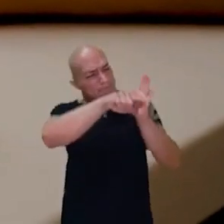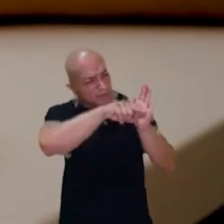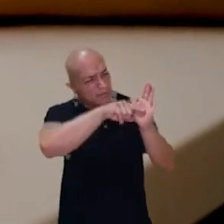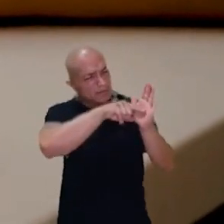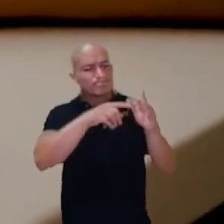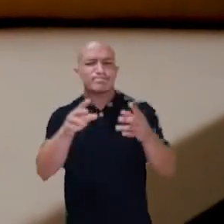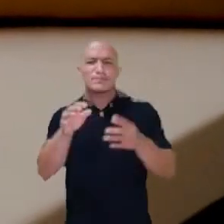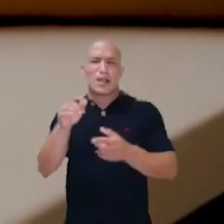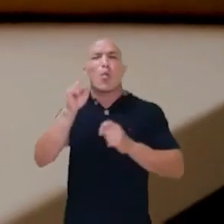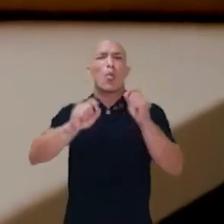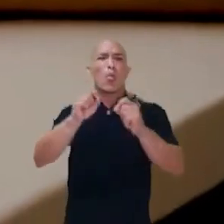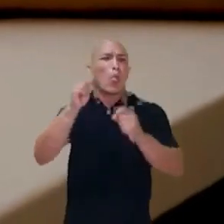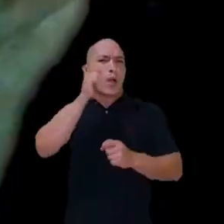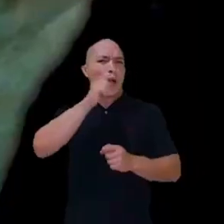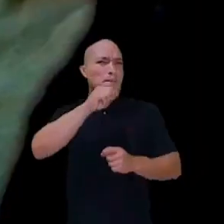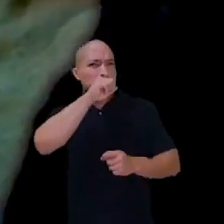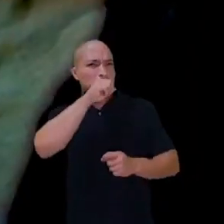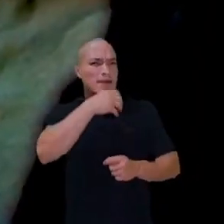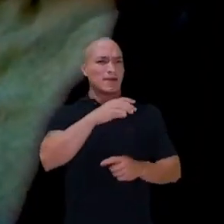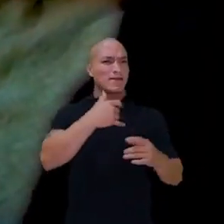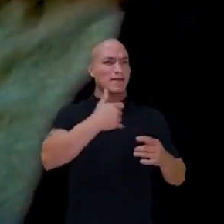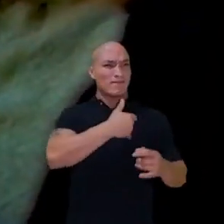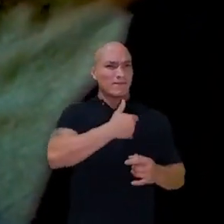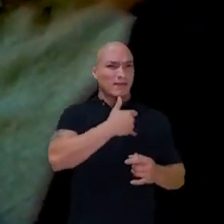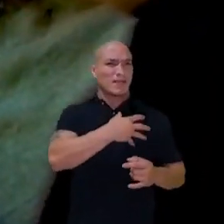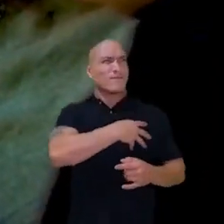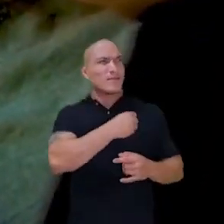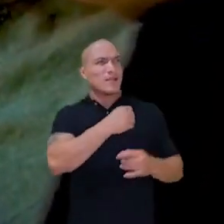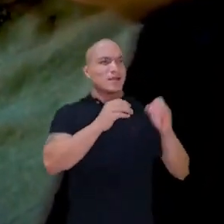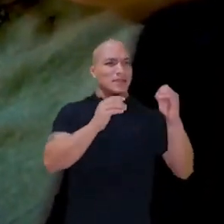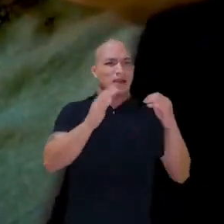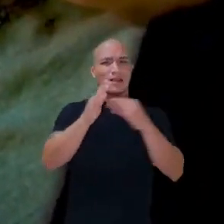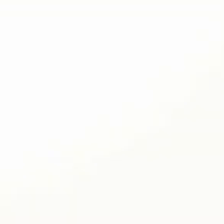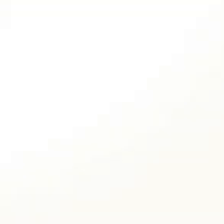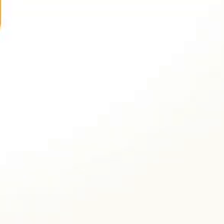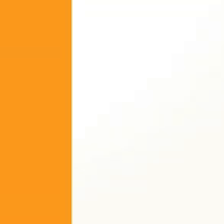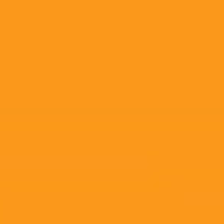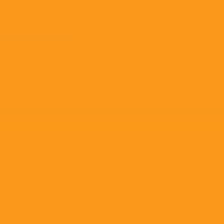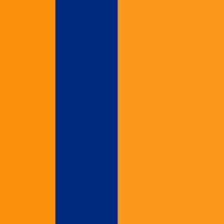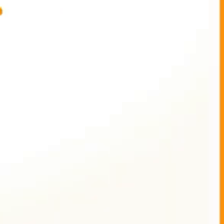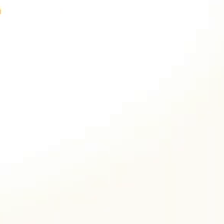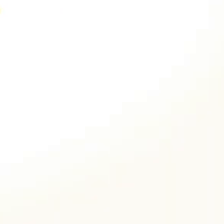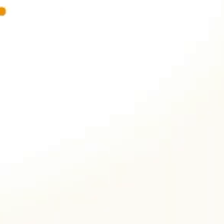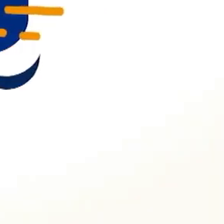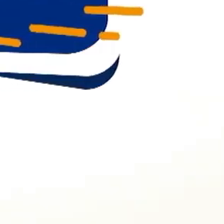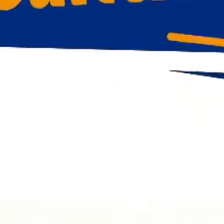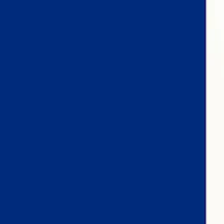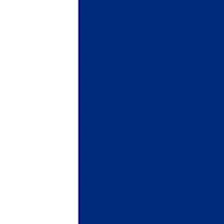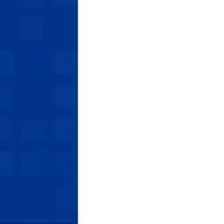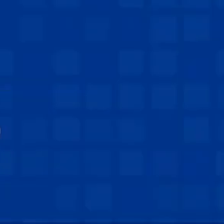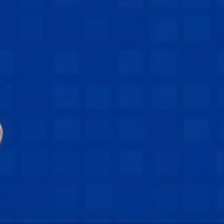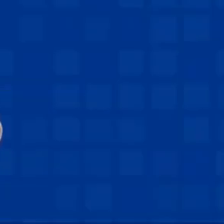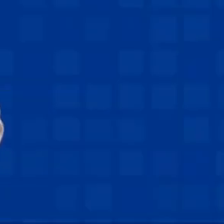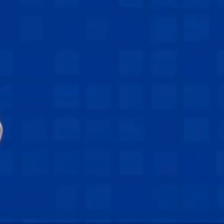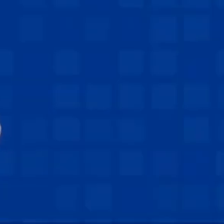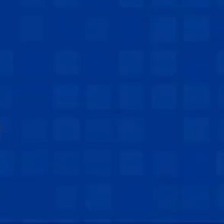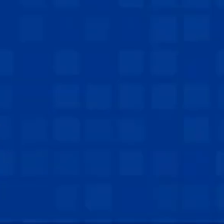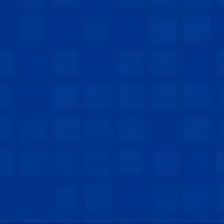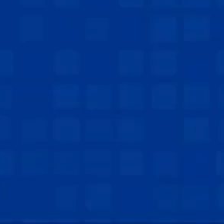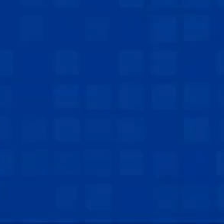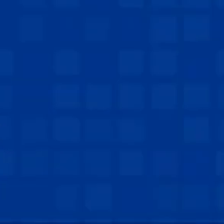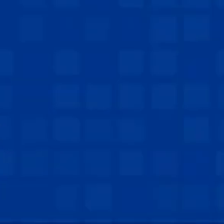as mães conseguem conciliar a vida acadêmica com a maternidade. Temos também a agenda cultural, então não sai daí que o programa